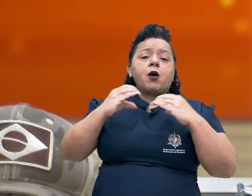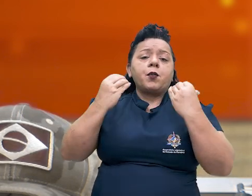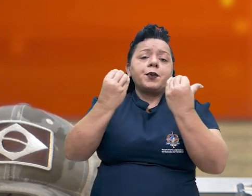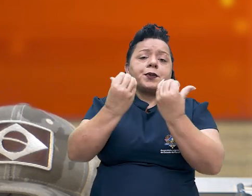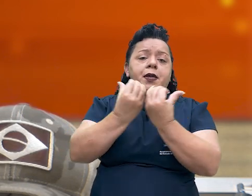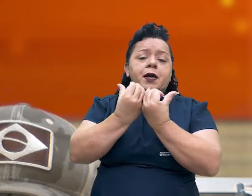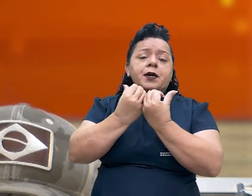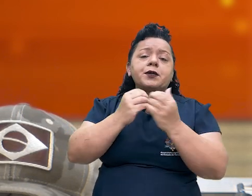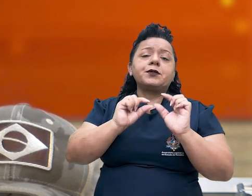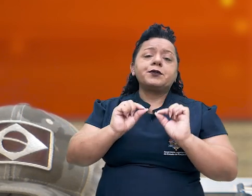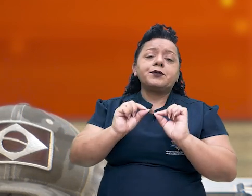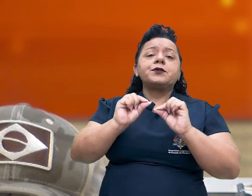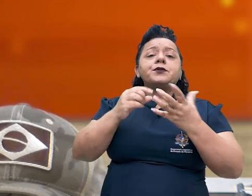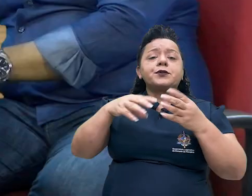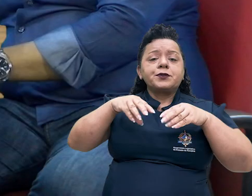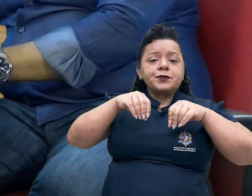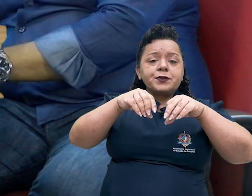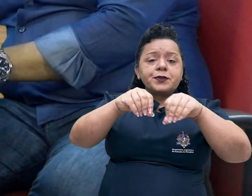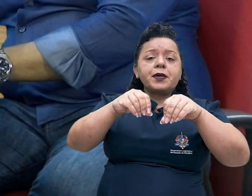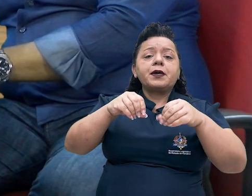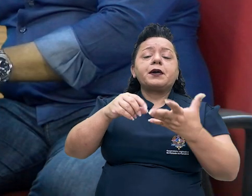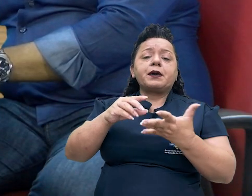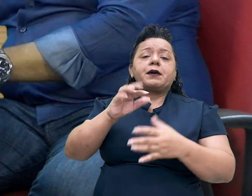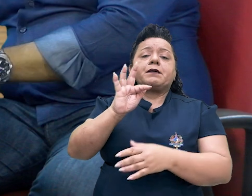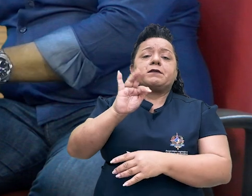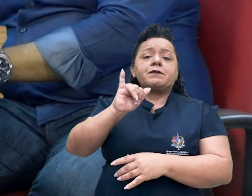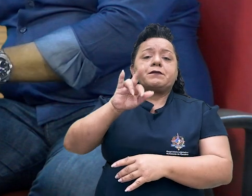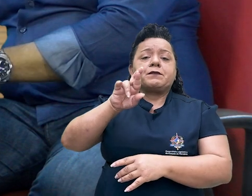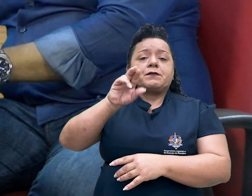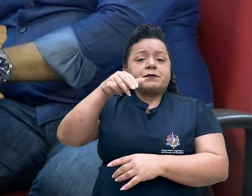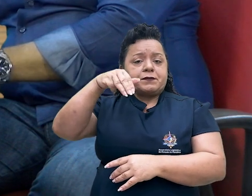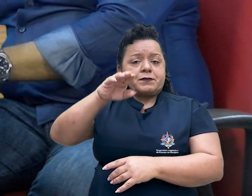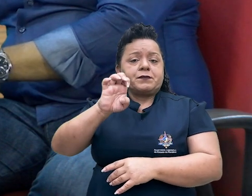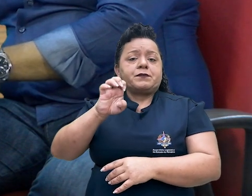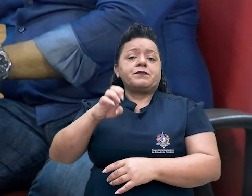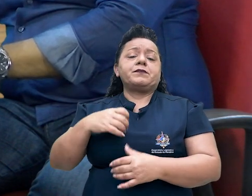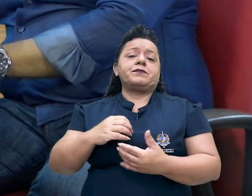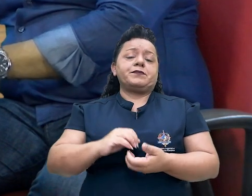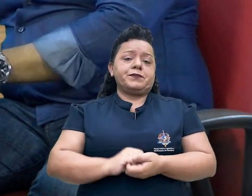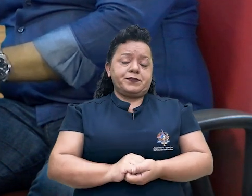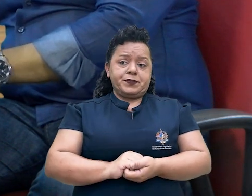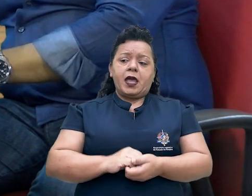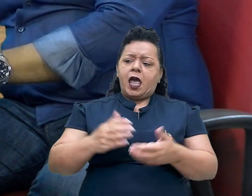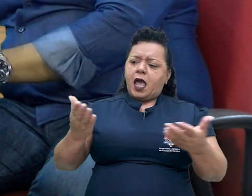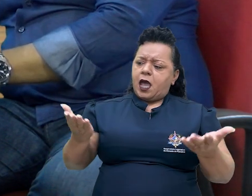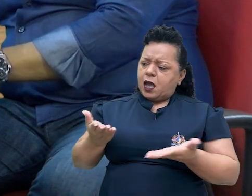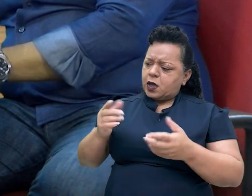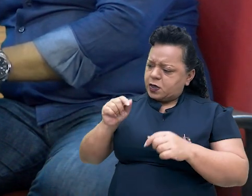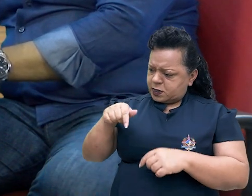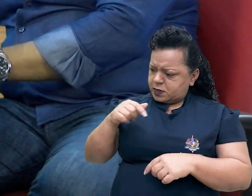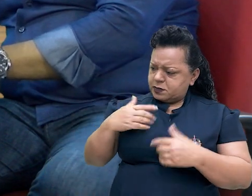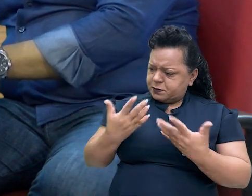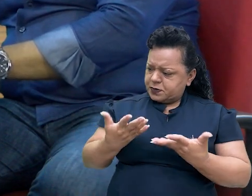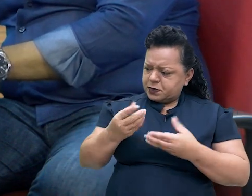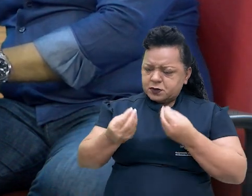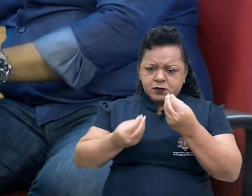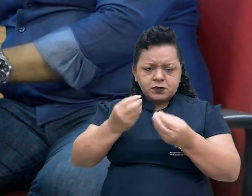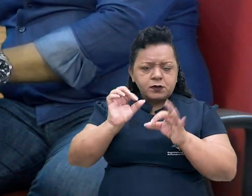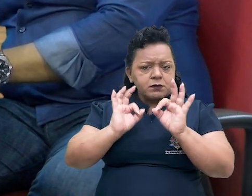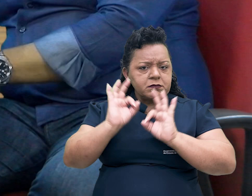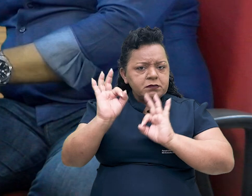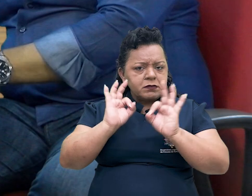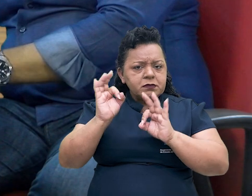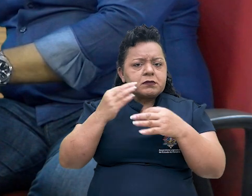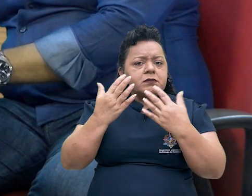é a comunidade terrafirme eh temos o vídeo aí já perfuração do primeiro Poo o o Anderson agora o com esse